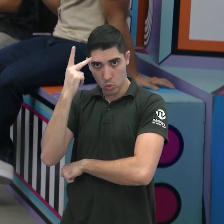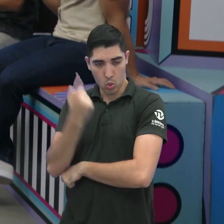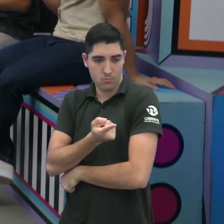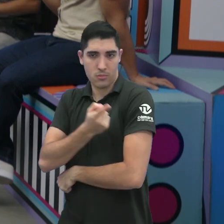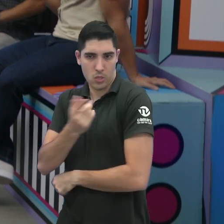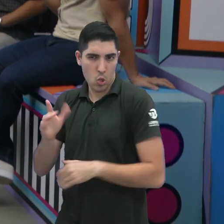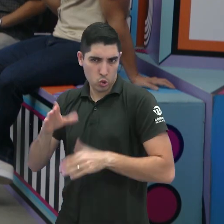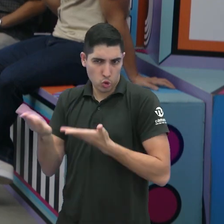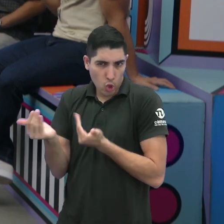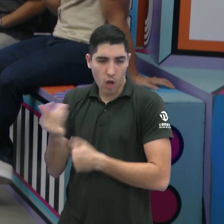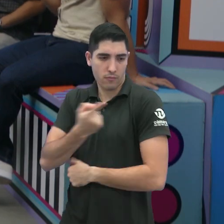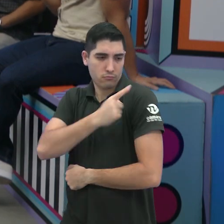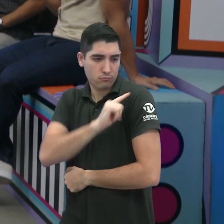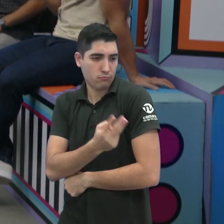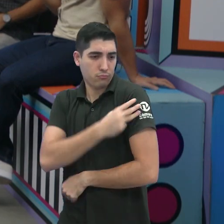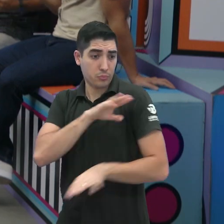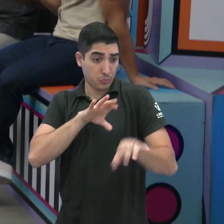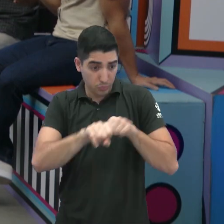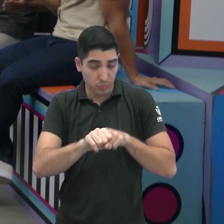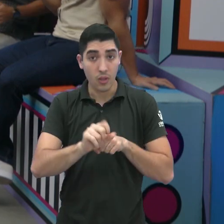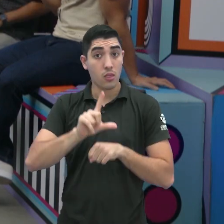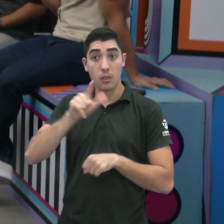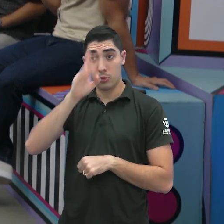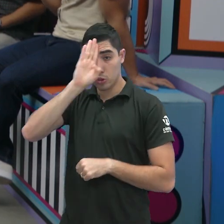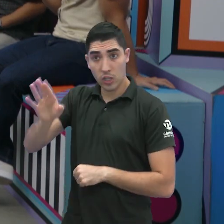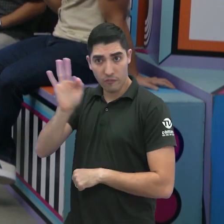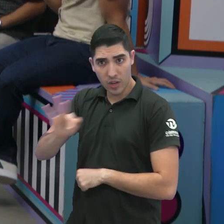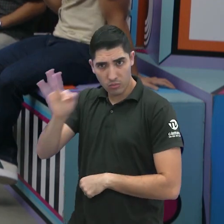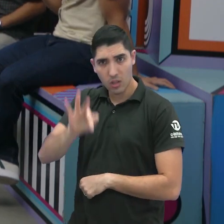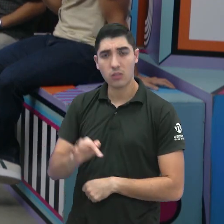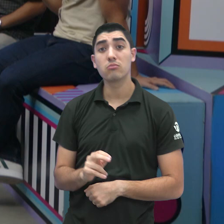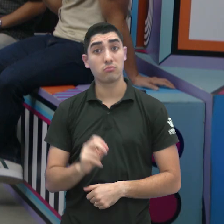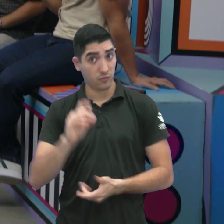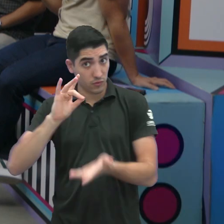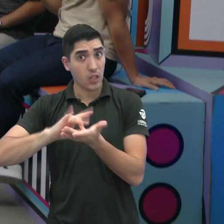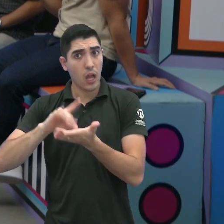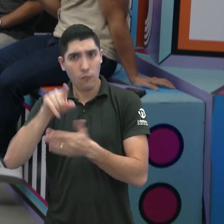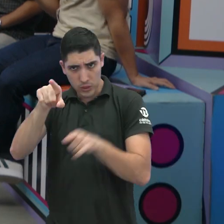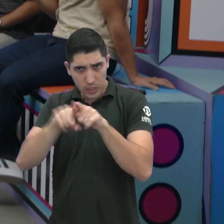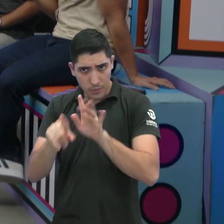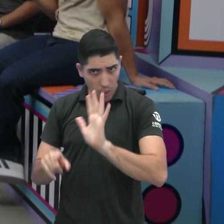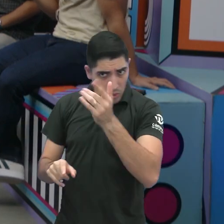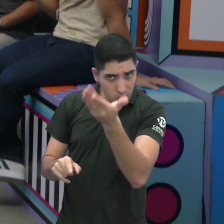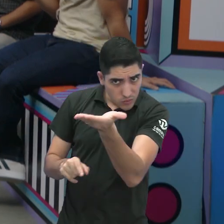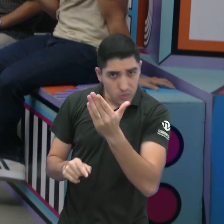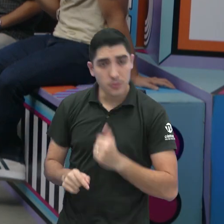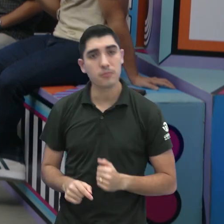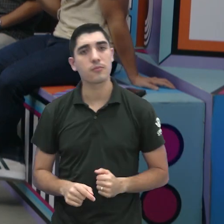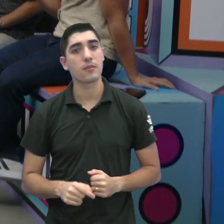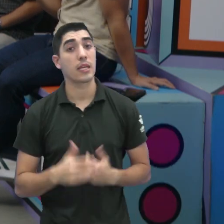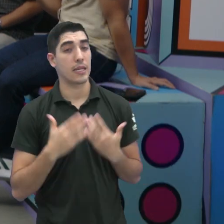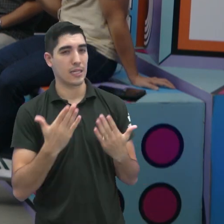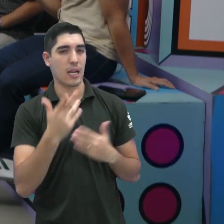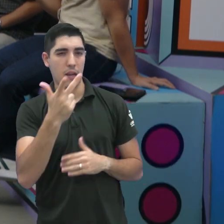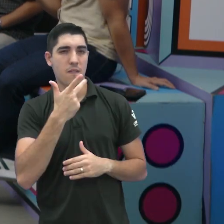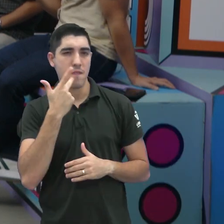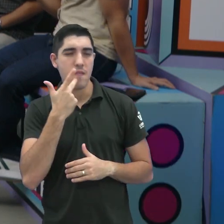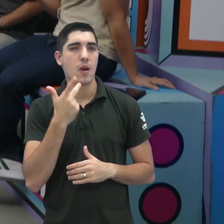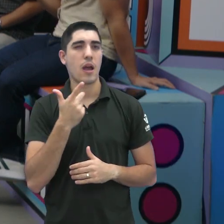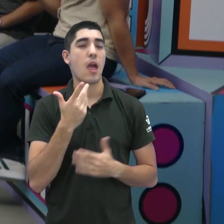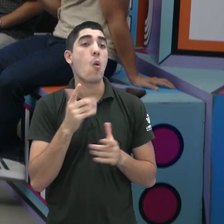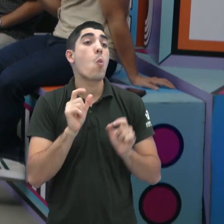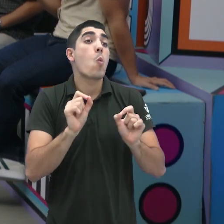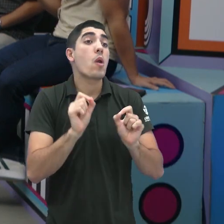de que tem que Sim. entrar na faculdade. Até antes, às vezes. Foi assim Antes. com você, Gabi? Então, esse esquema assim de o que você quer